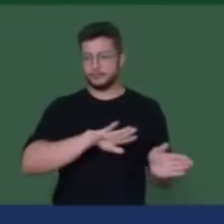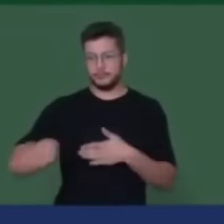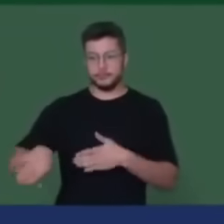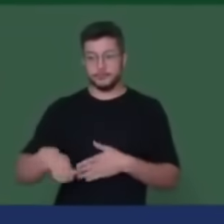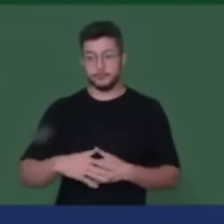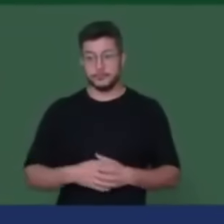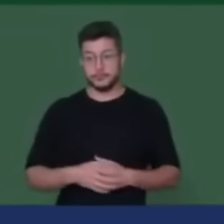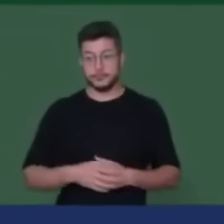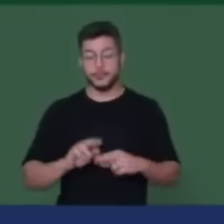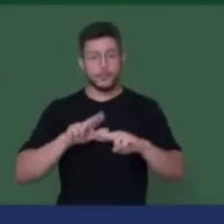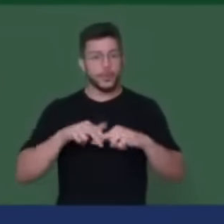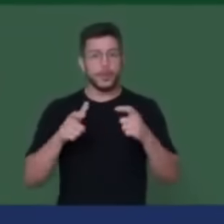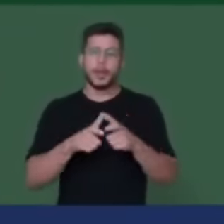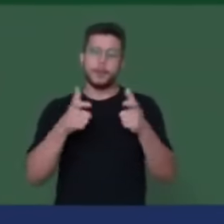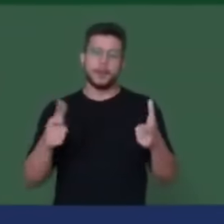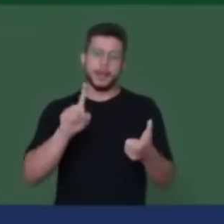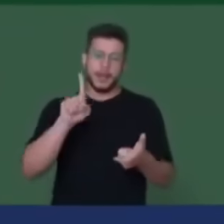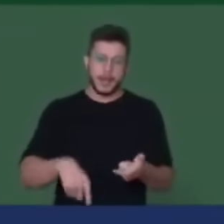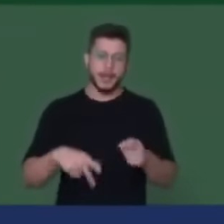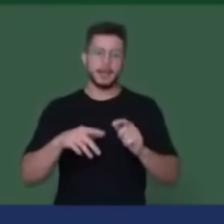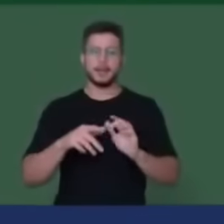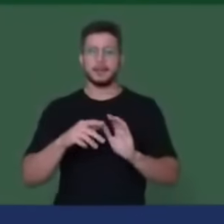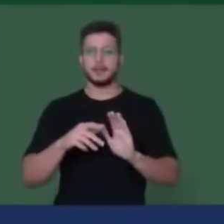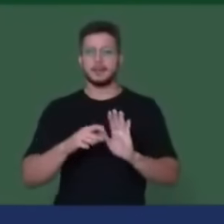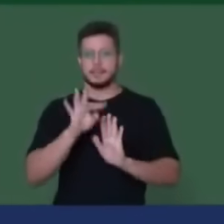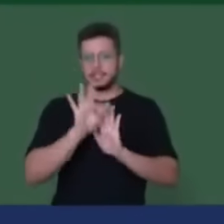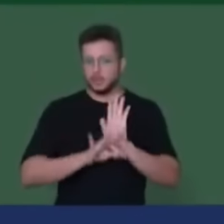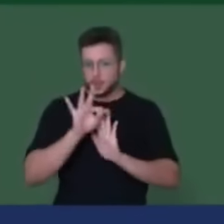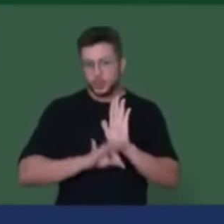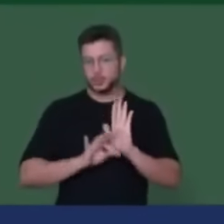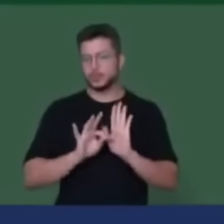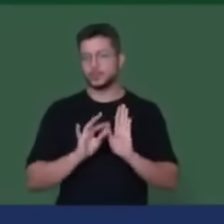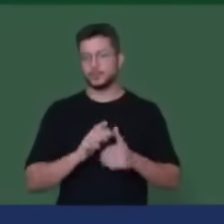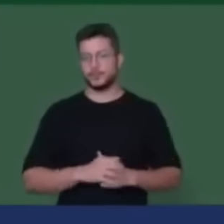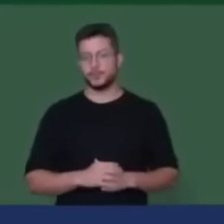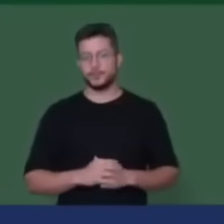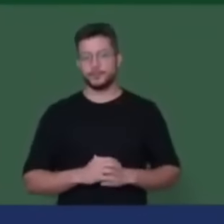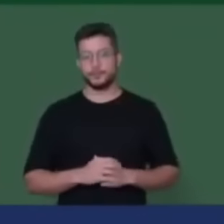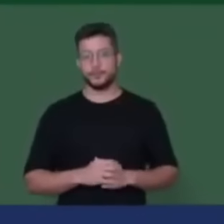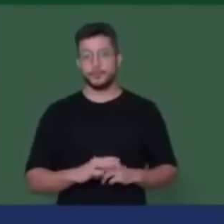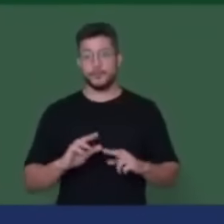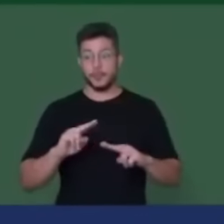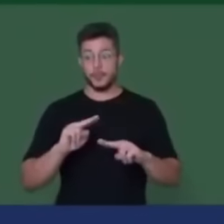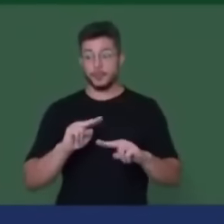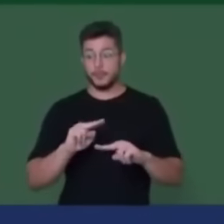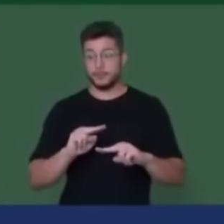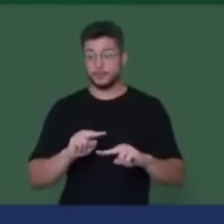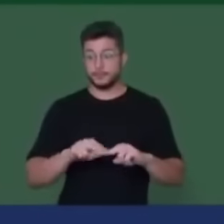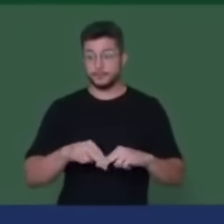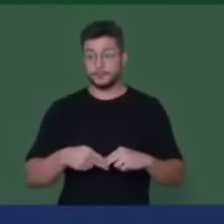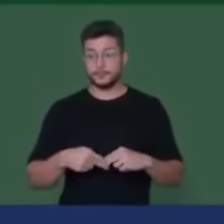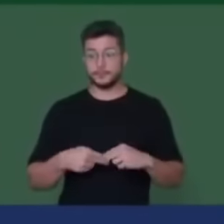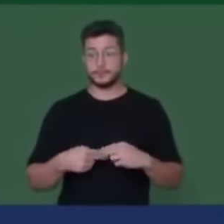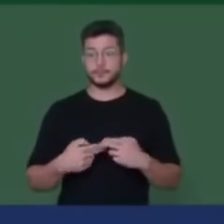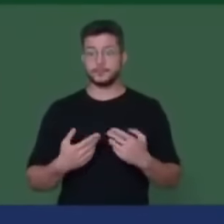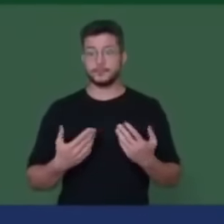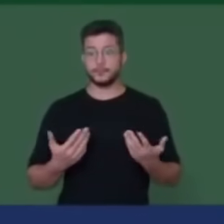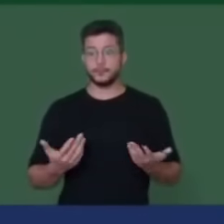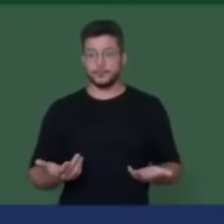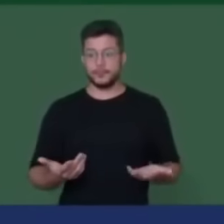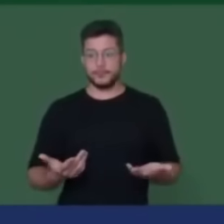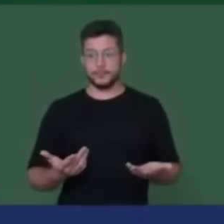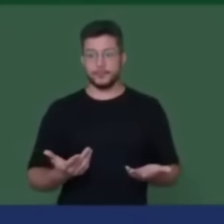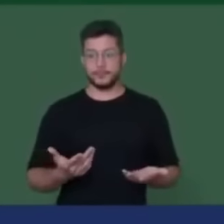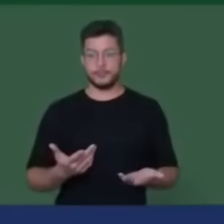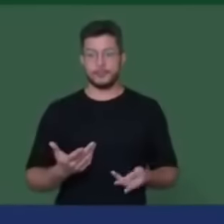de redação, que nós preferimos, como foi dito, do texto da Câmara, e por isso, presidente, eu mantenho todas